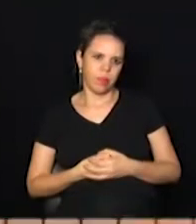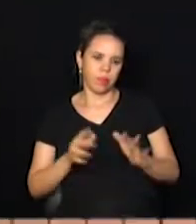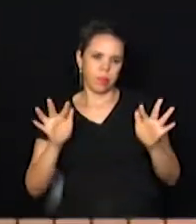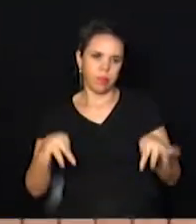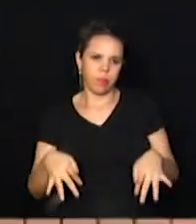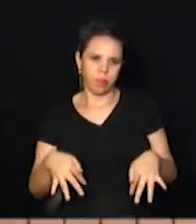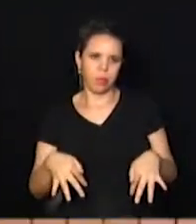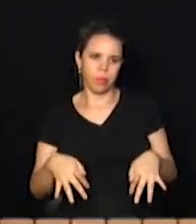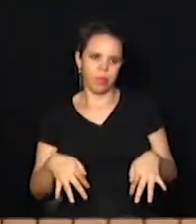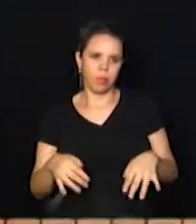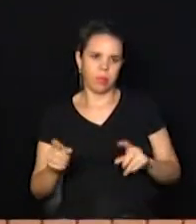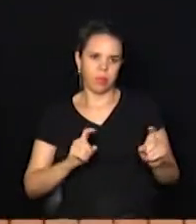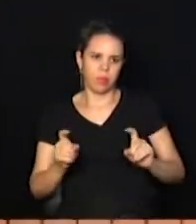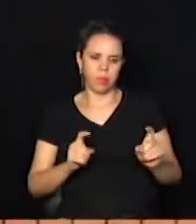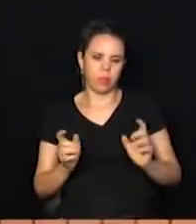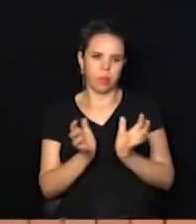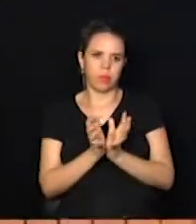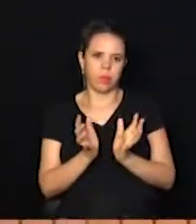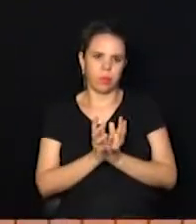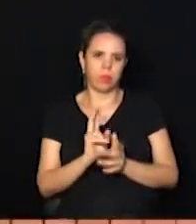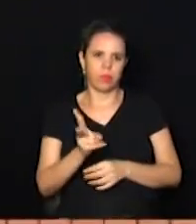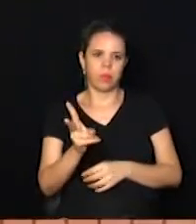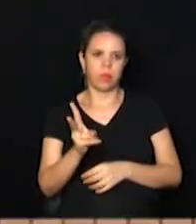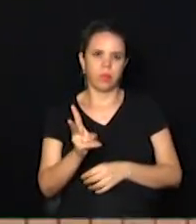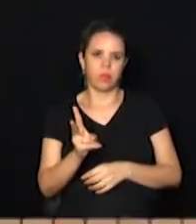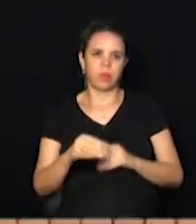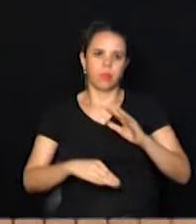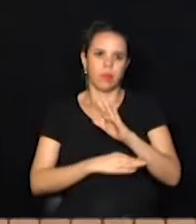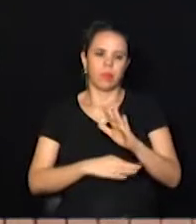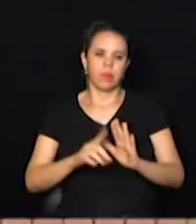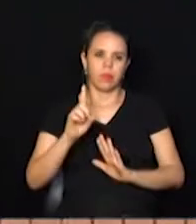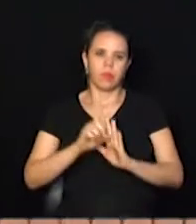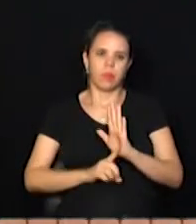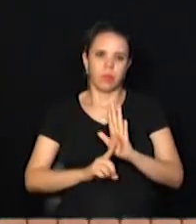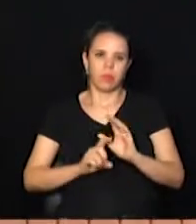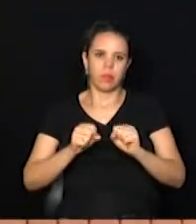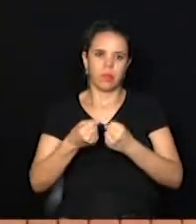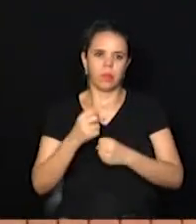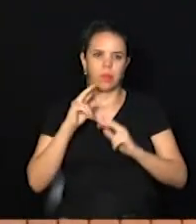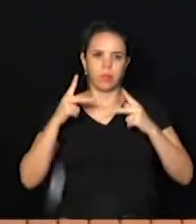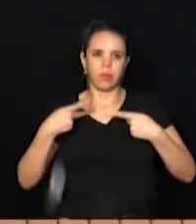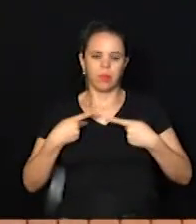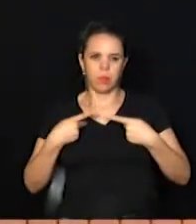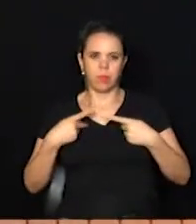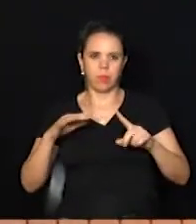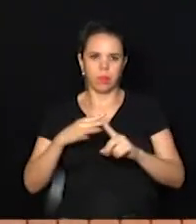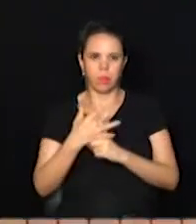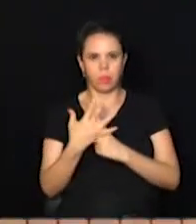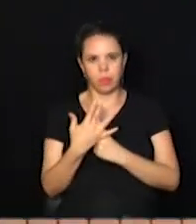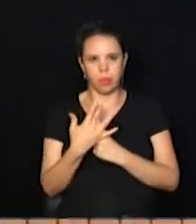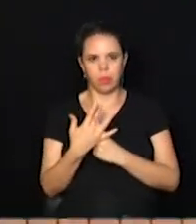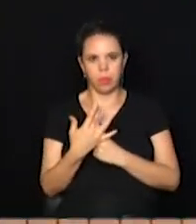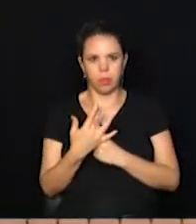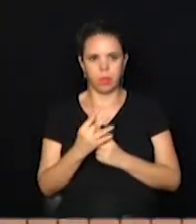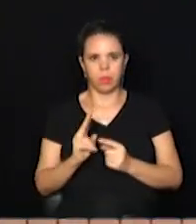Encerrada aqui a reunião da Comissão Permanente da Câmara de Defesa e Direitos Humanos e Cidadania. A